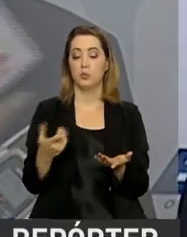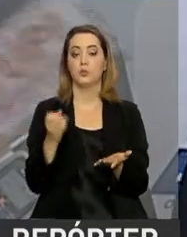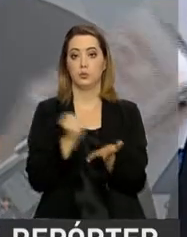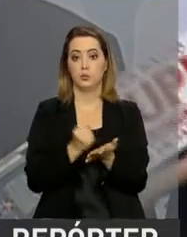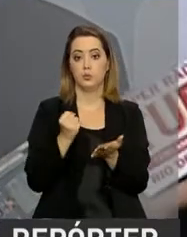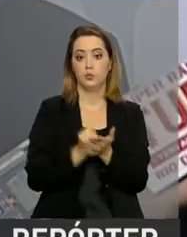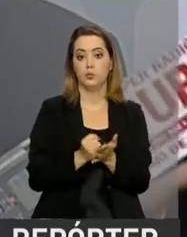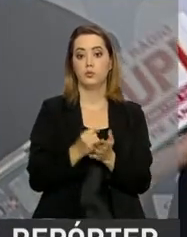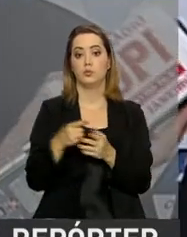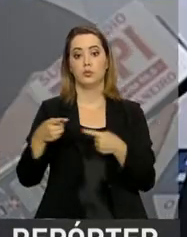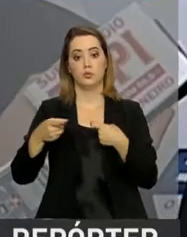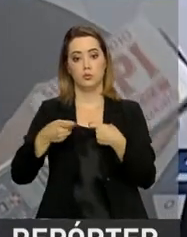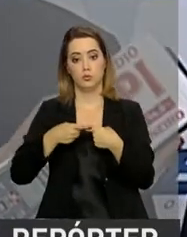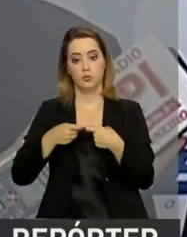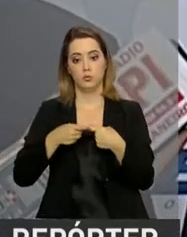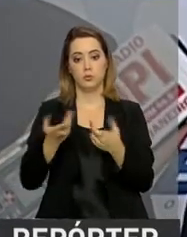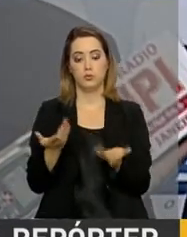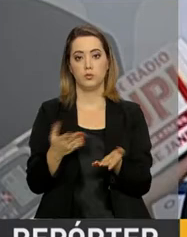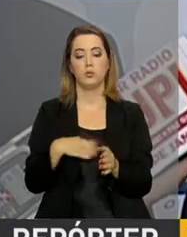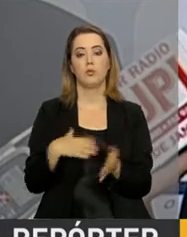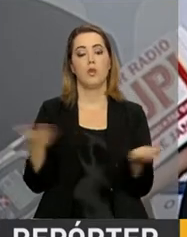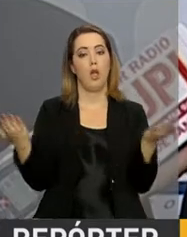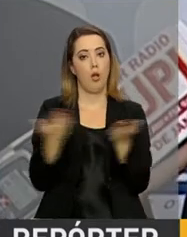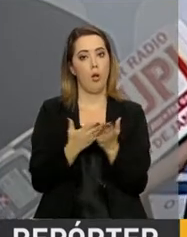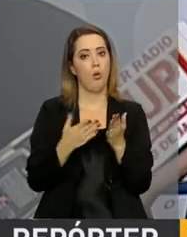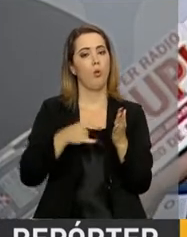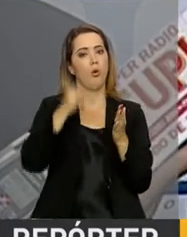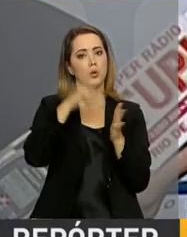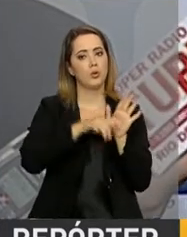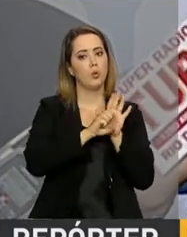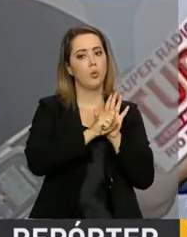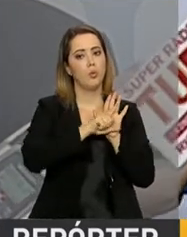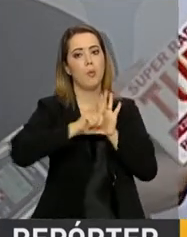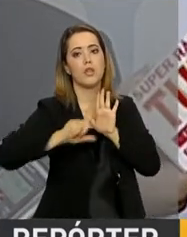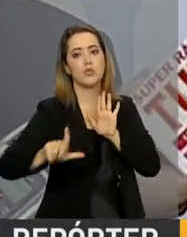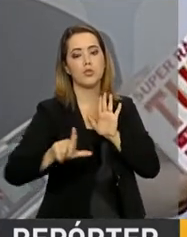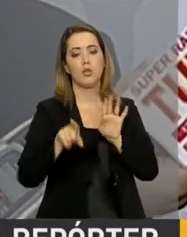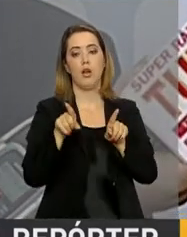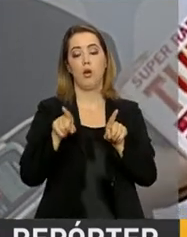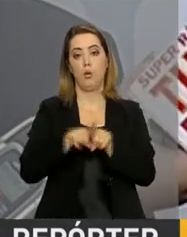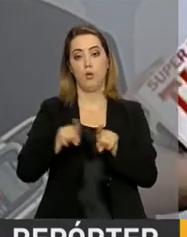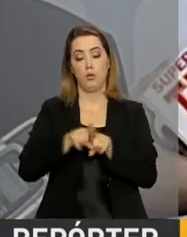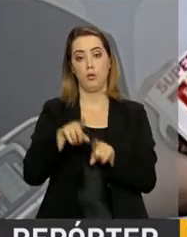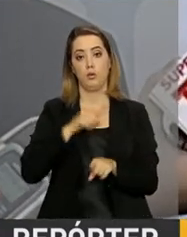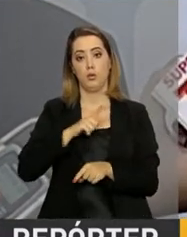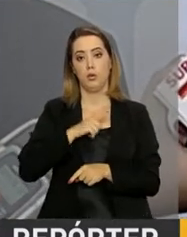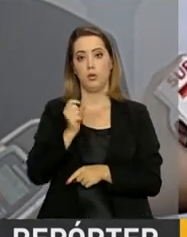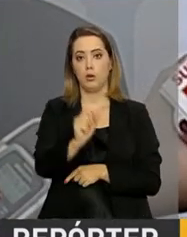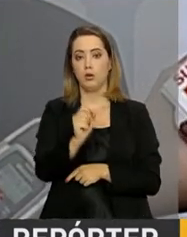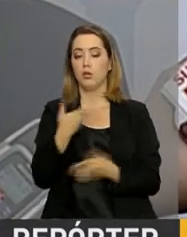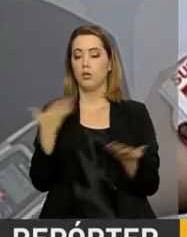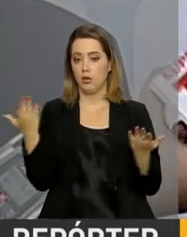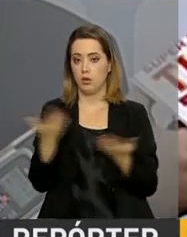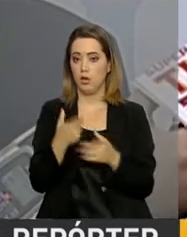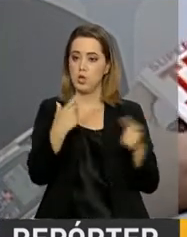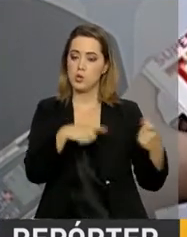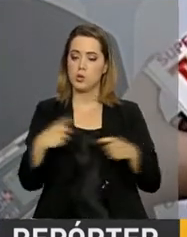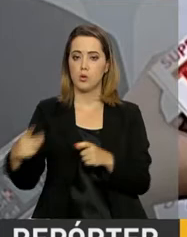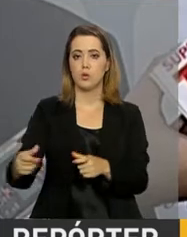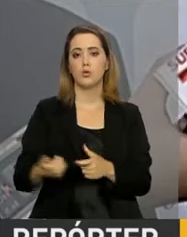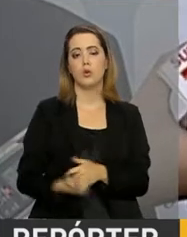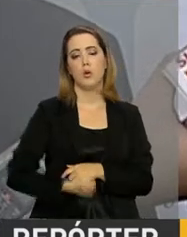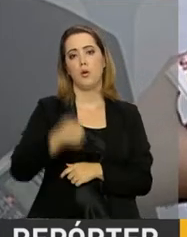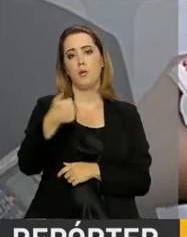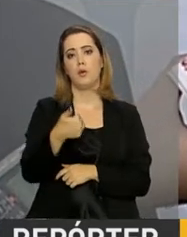O edital tem como novidade os postos mais atraentes e também